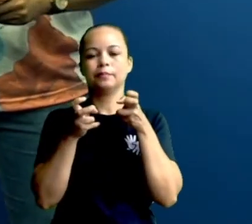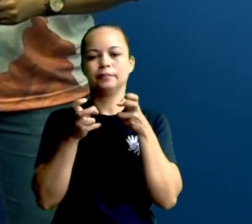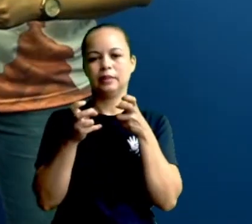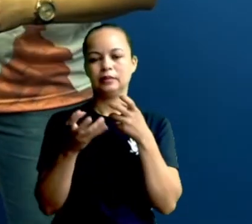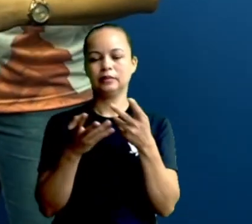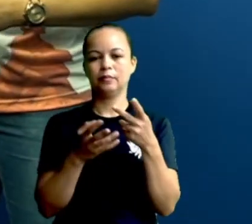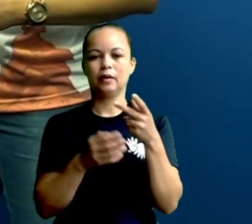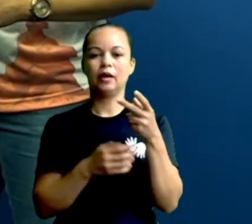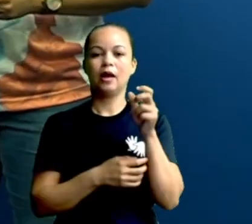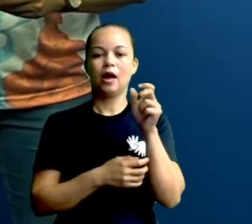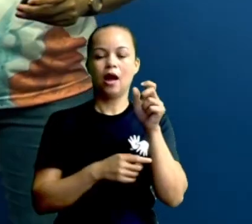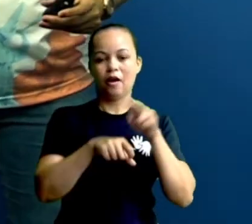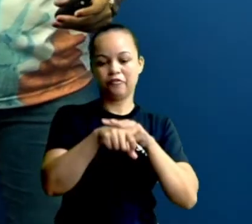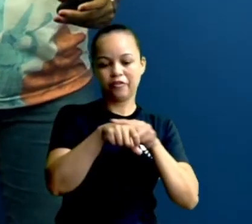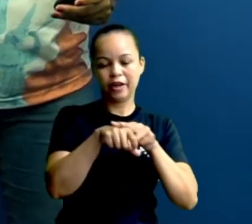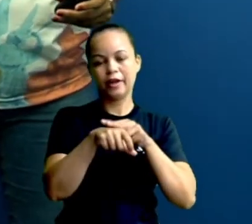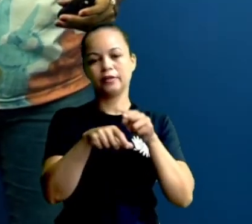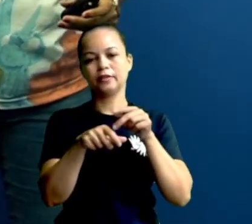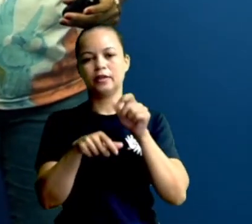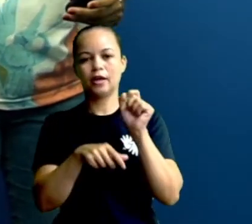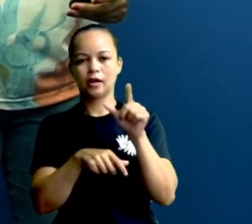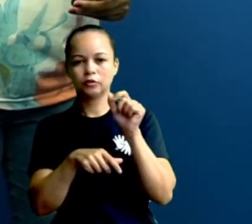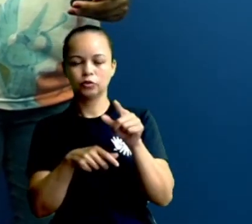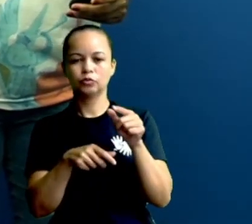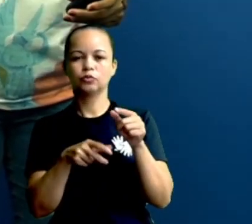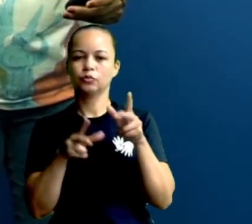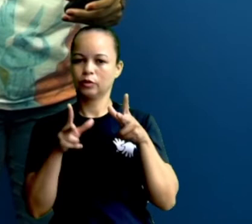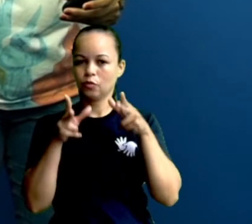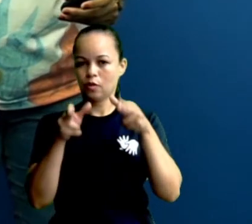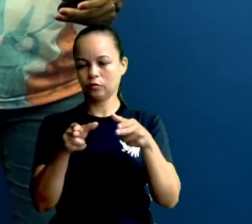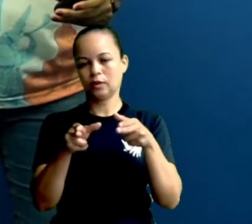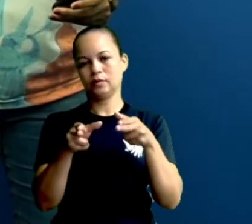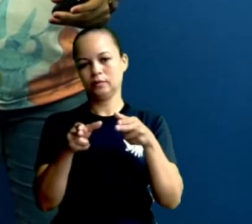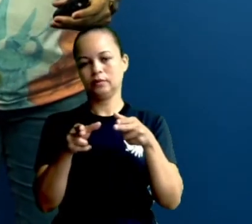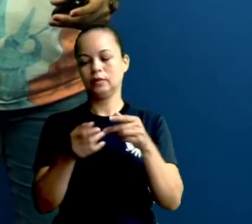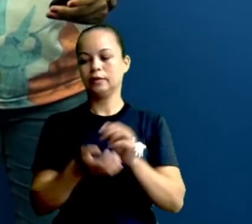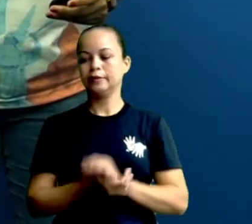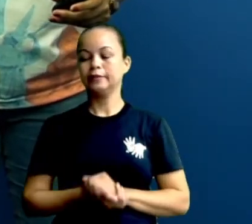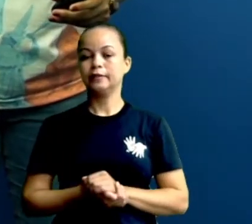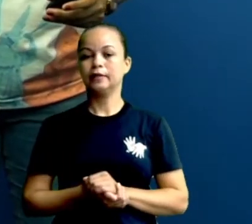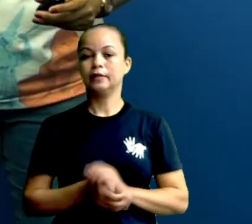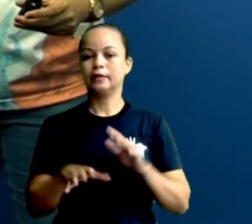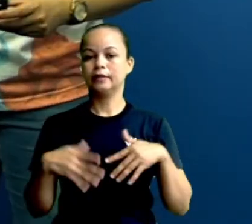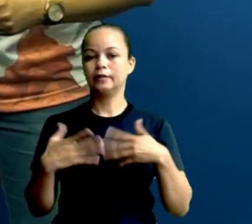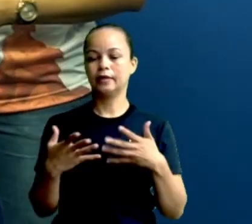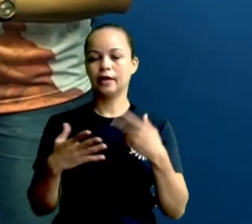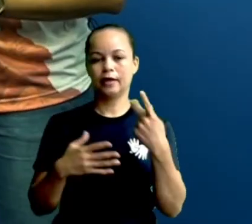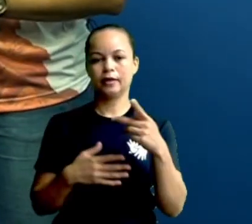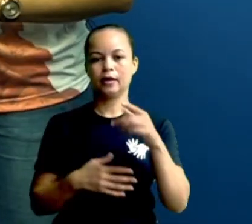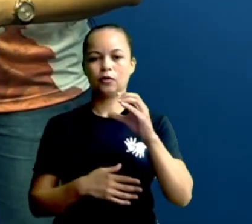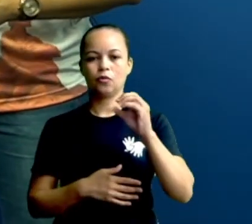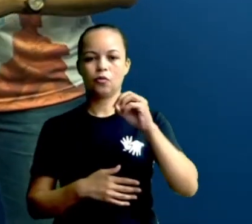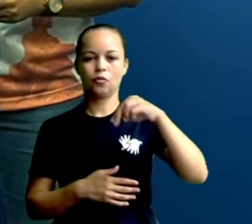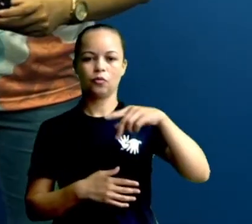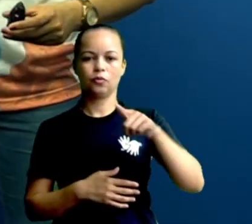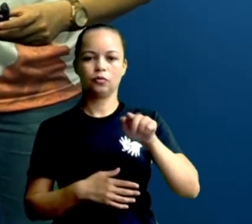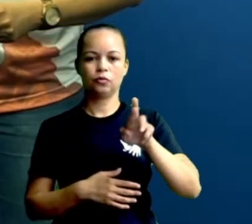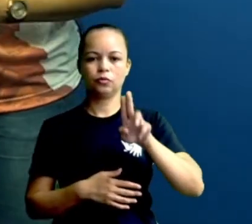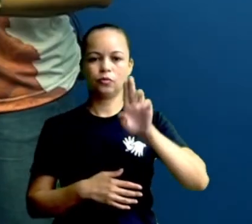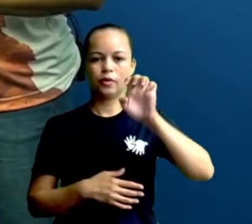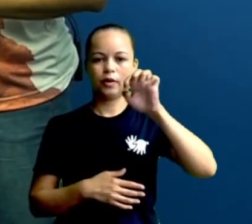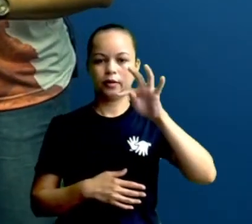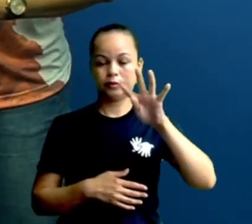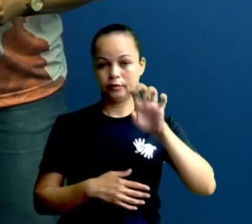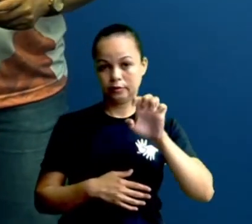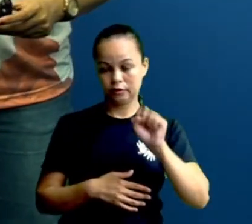que a verde com o azul tem a mesma medida nos lados e aí ela se torna congruente. E a mesma medida nos